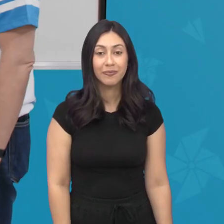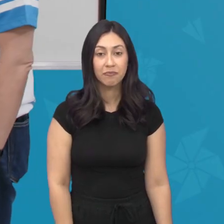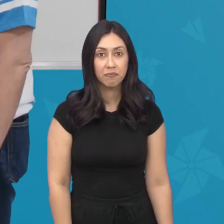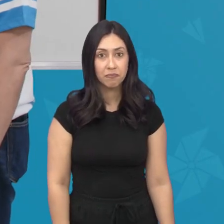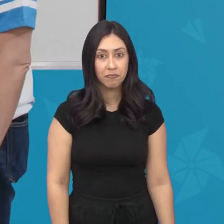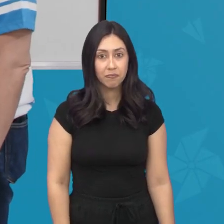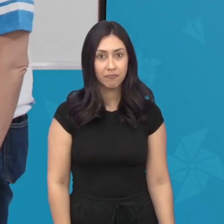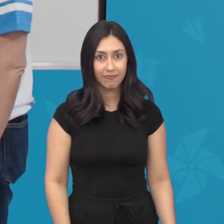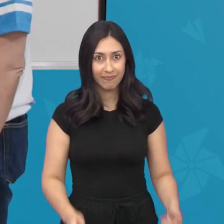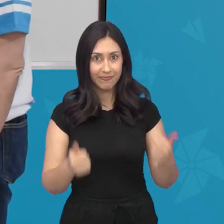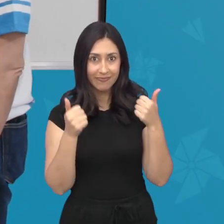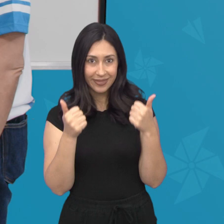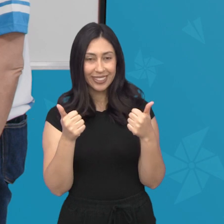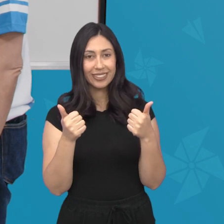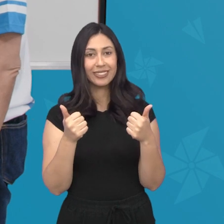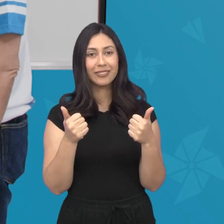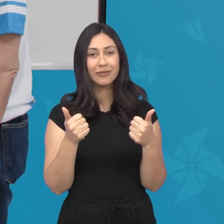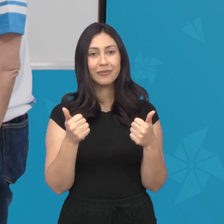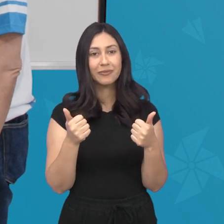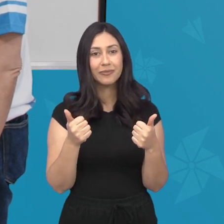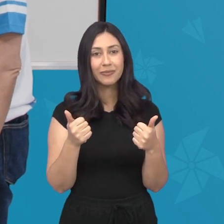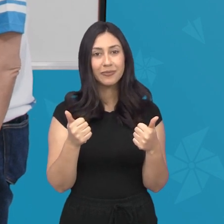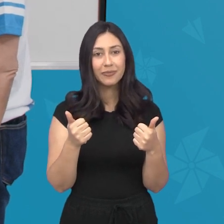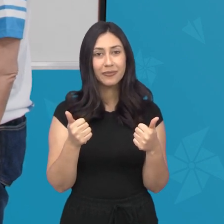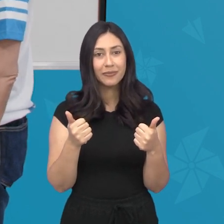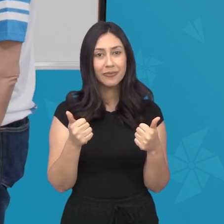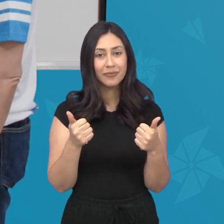Até aqui, tudo bem?